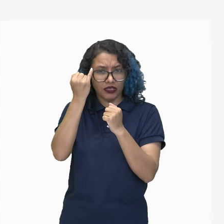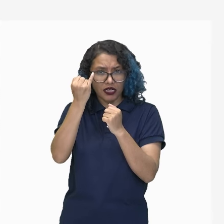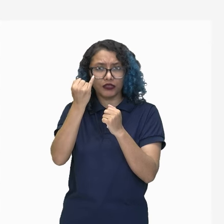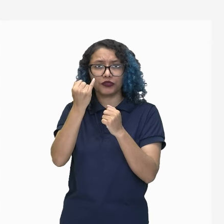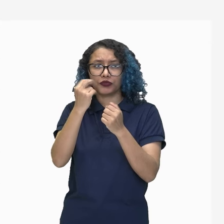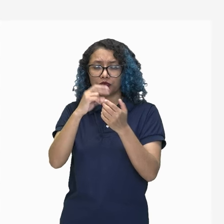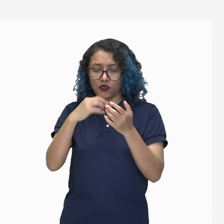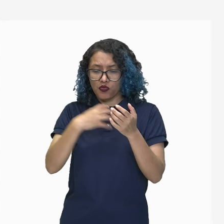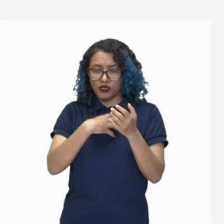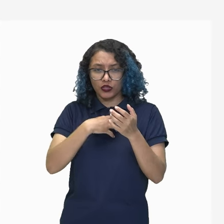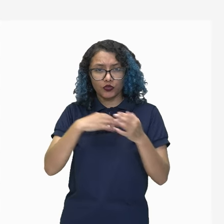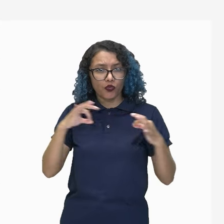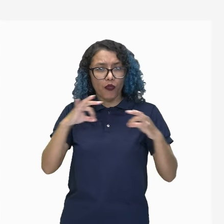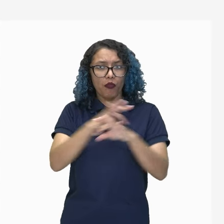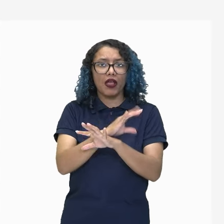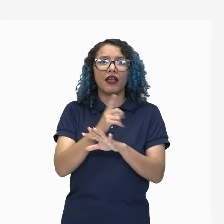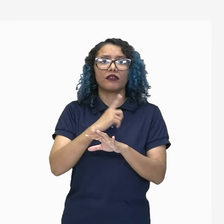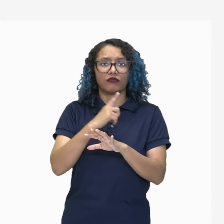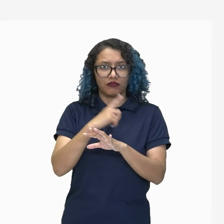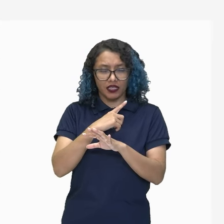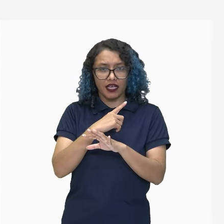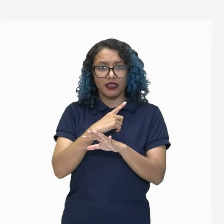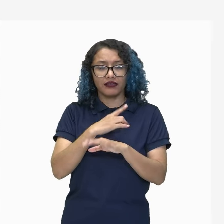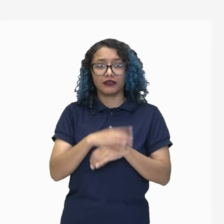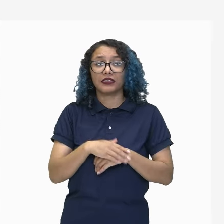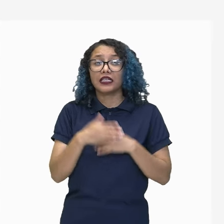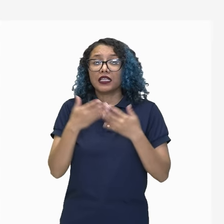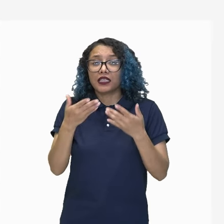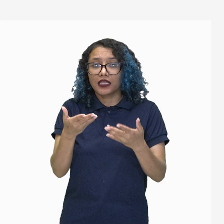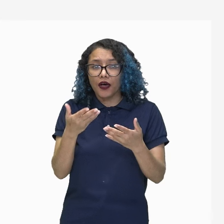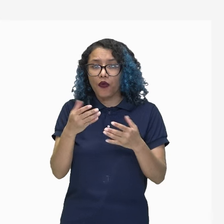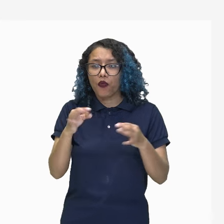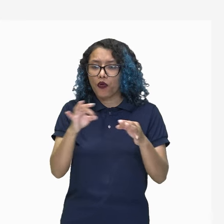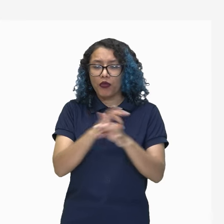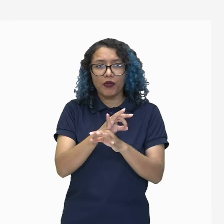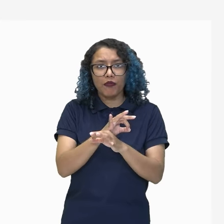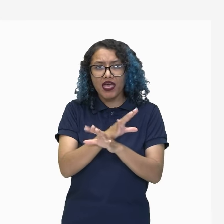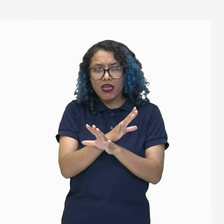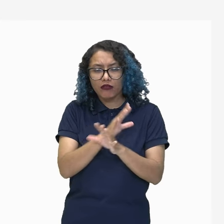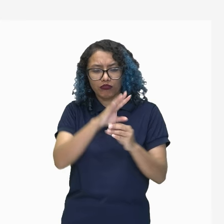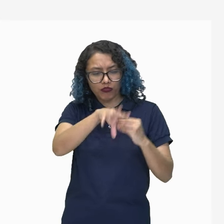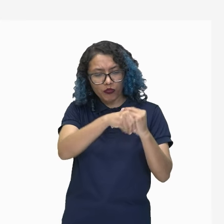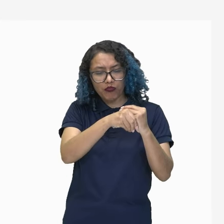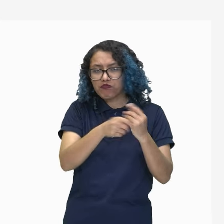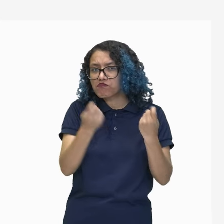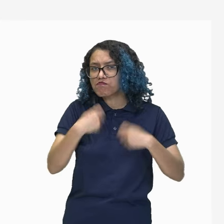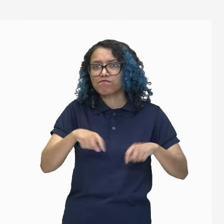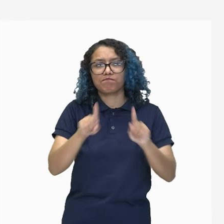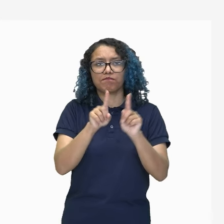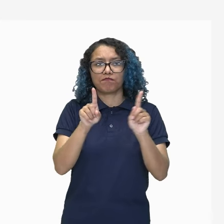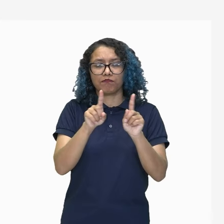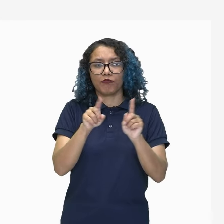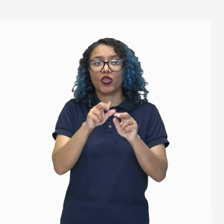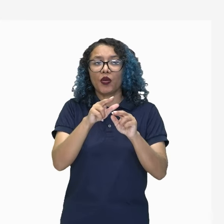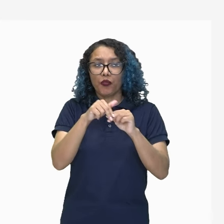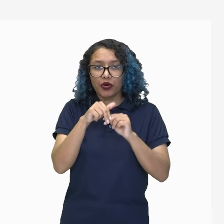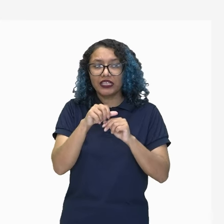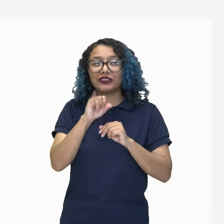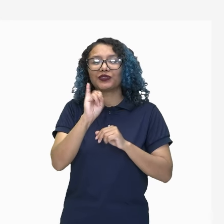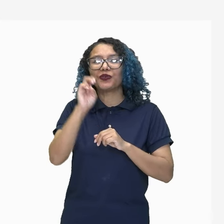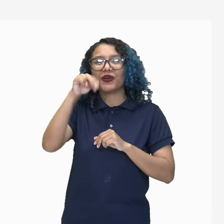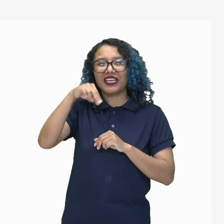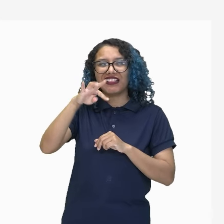completo. Tão completos que eles não precisam de complemento nenhum, tá? Por isso que ele chama de intransitivo.